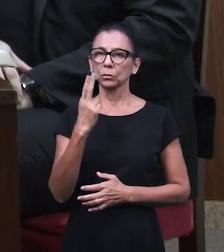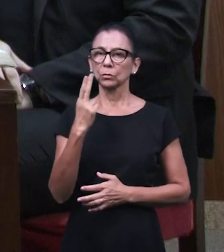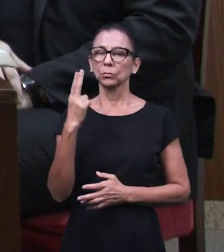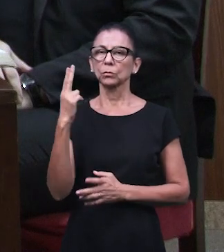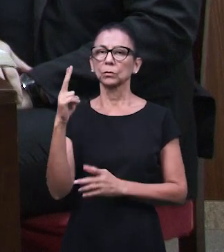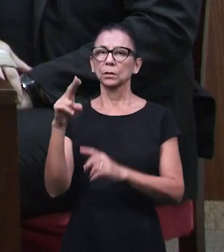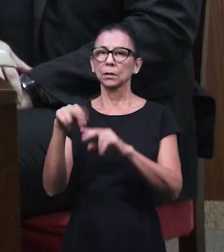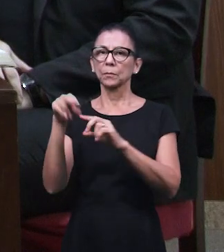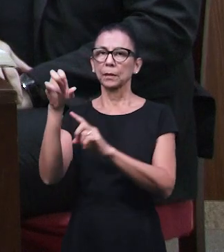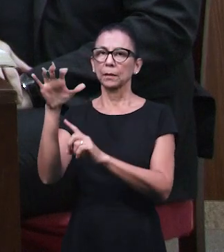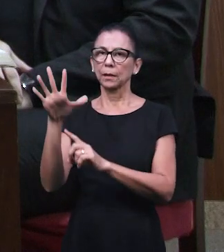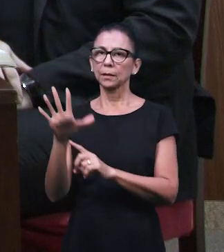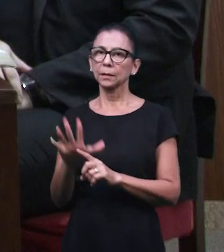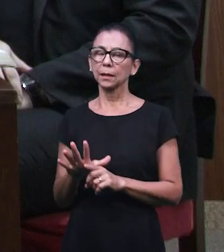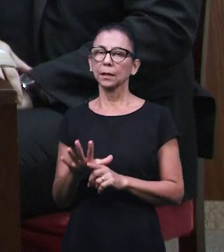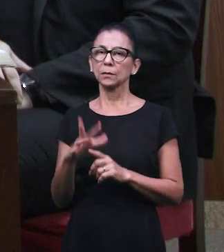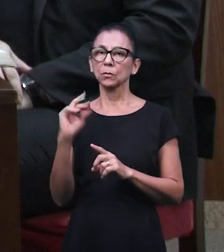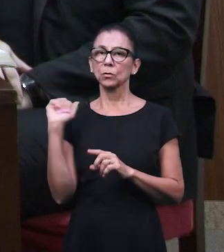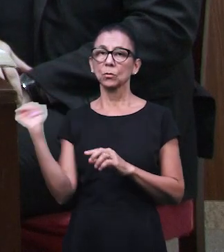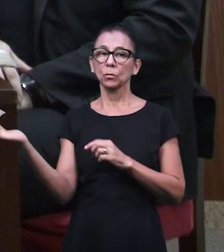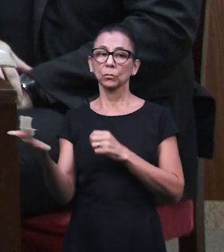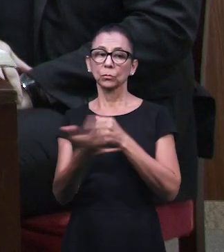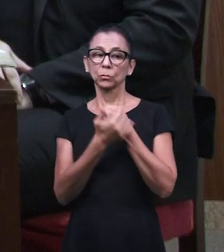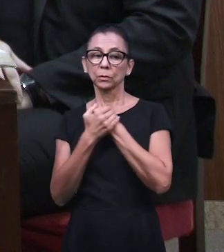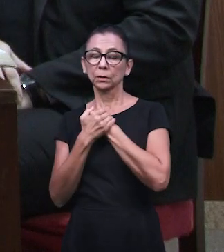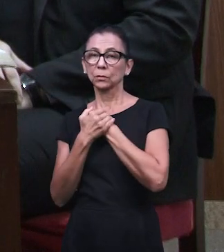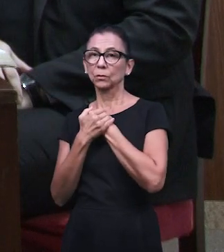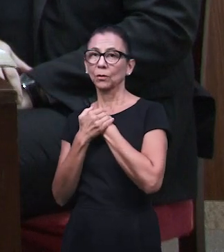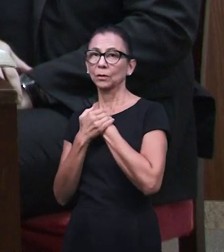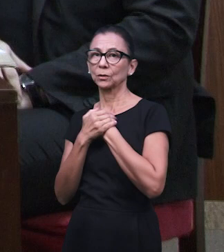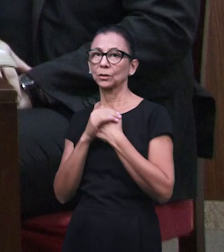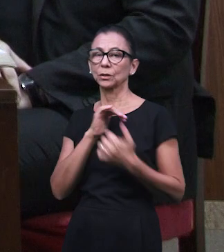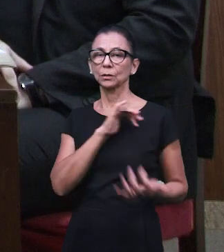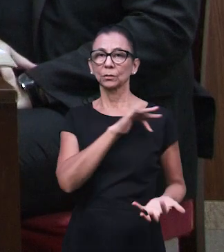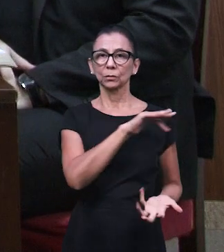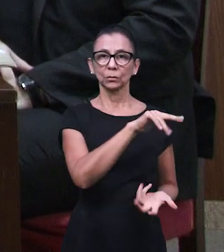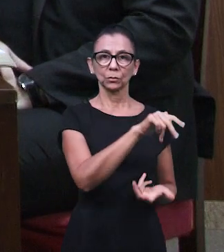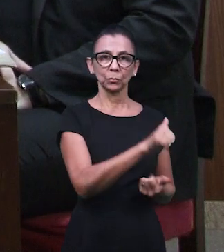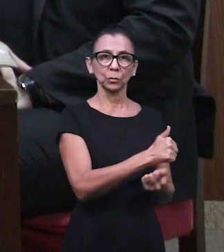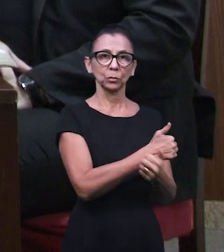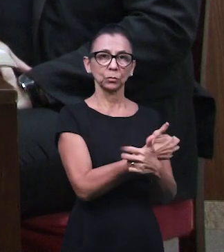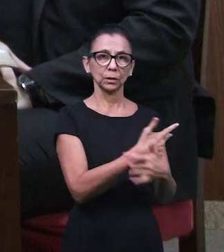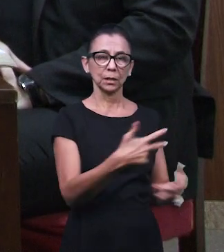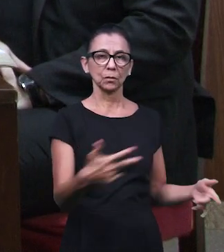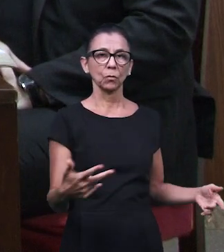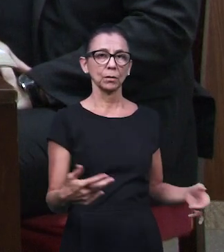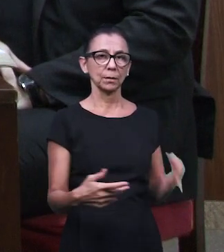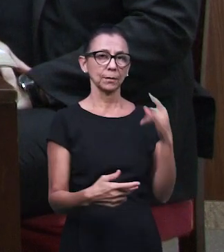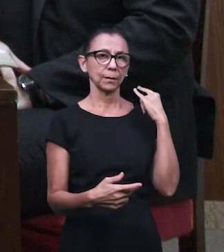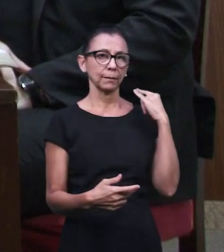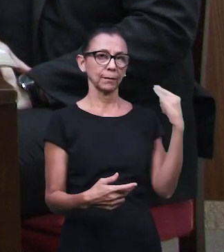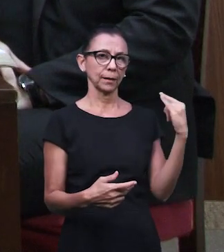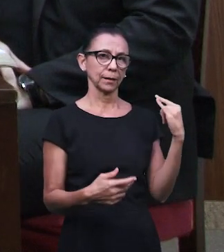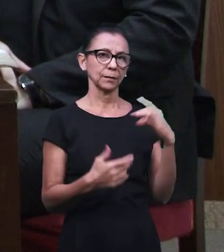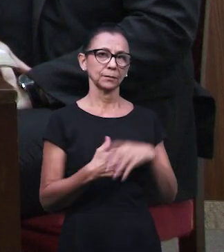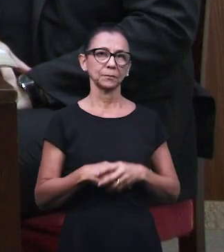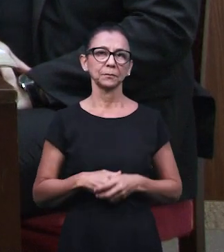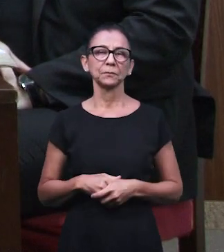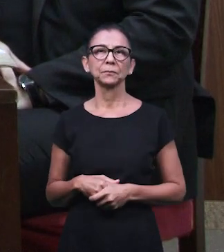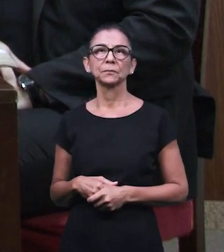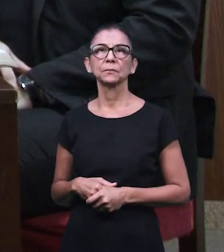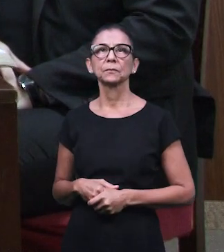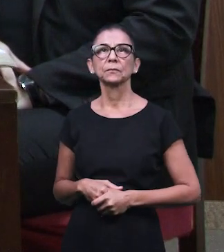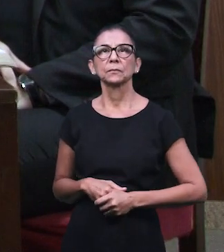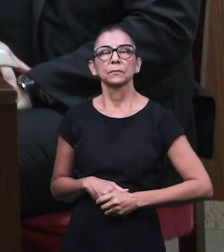pecado e daquilo que o mundo tenta colocar nos nossos corações, né? Nós lembramos, né, do Salmo 23, unge a minha cabeça com óleo e o meu